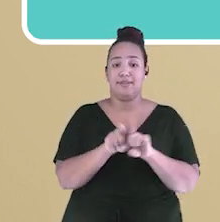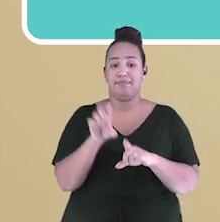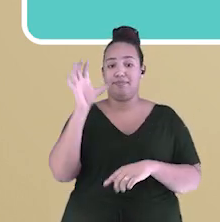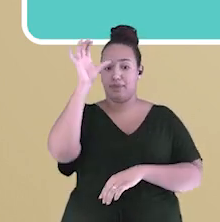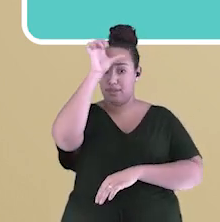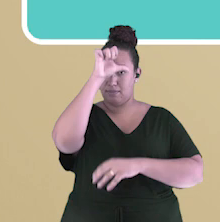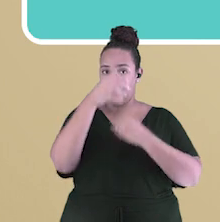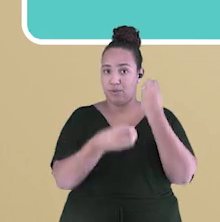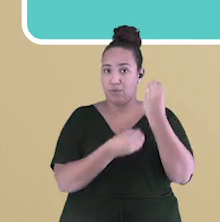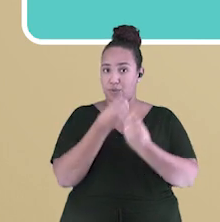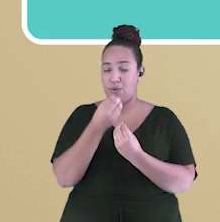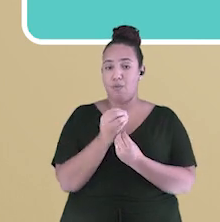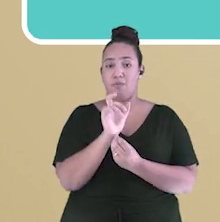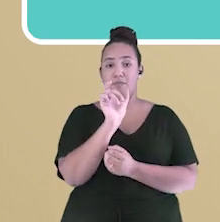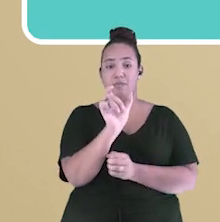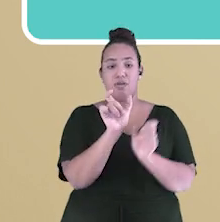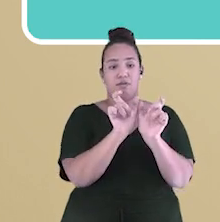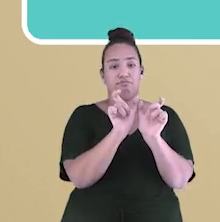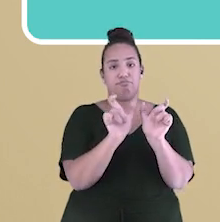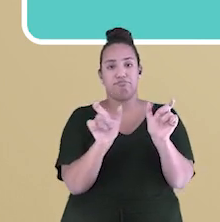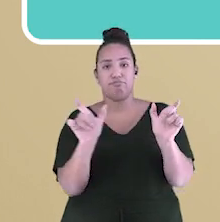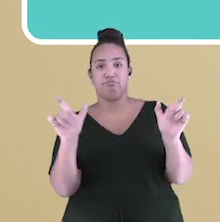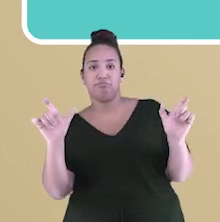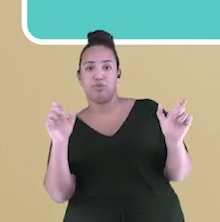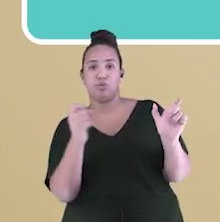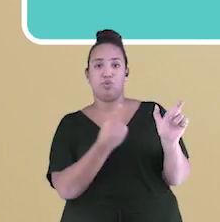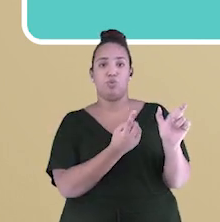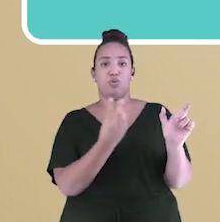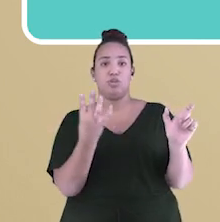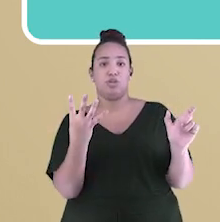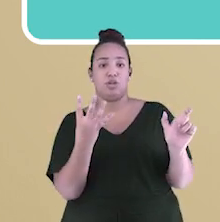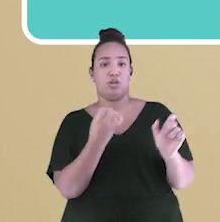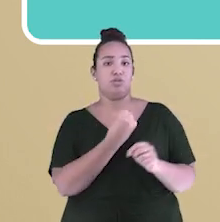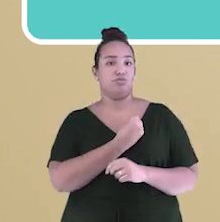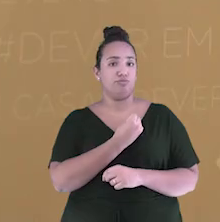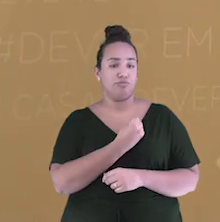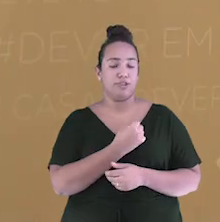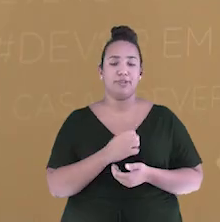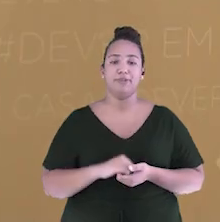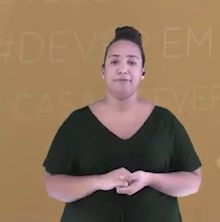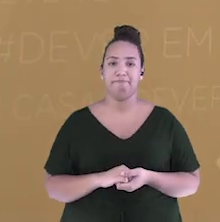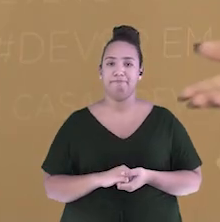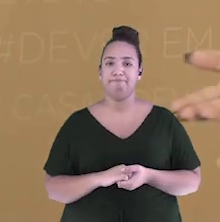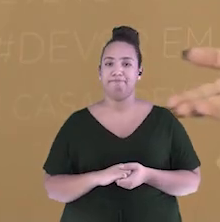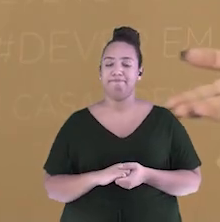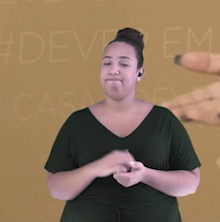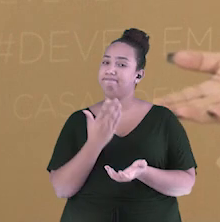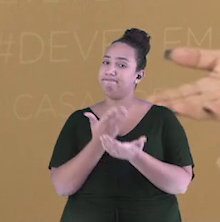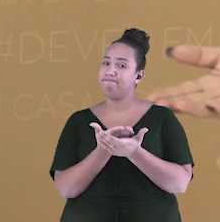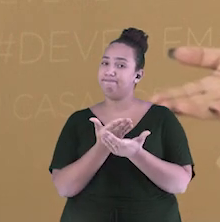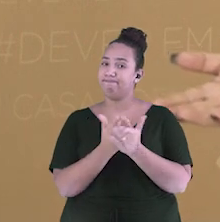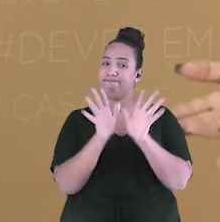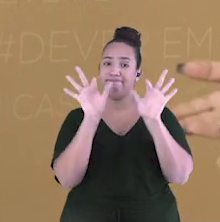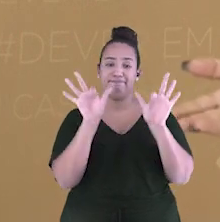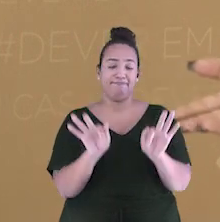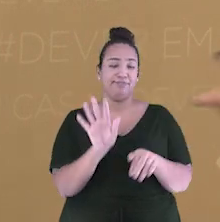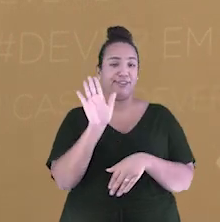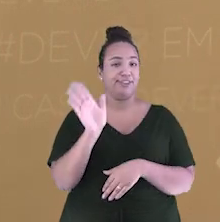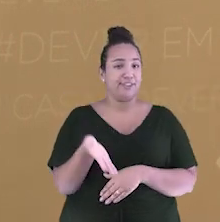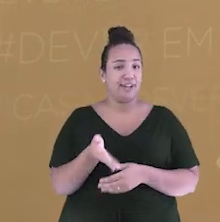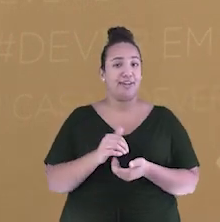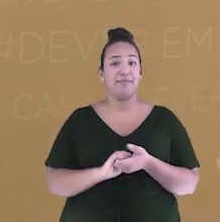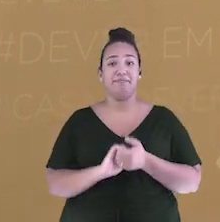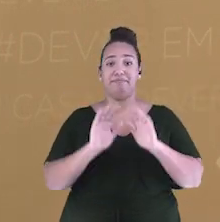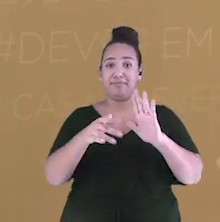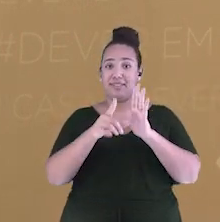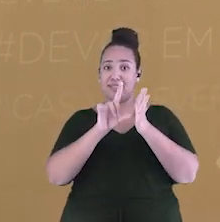a classificação das palavras quanto ao número de sílabas. Nossa aula está chegando ao fim,